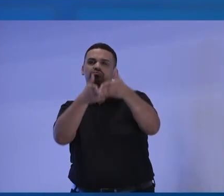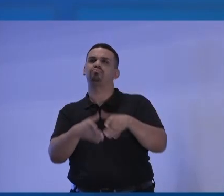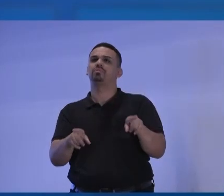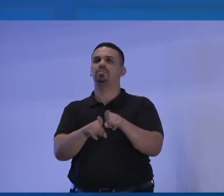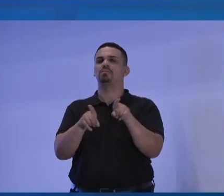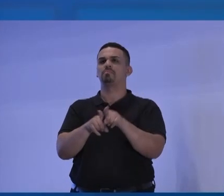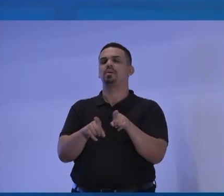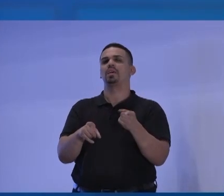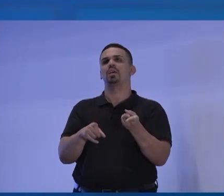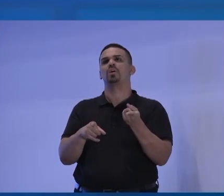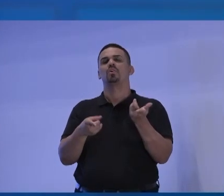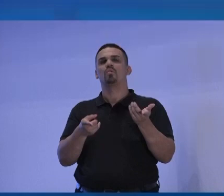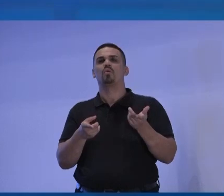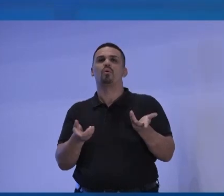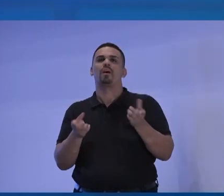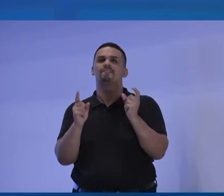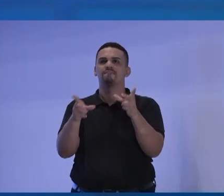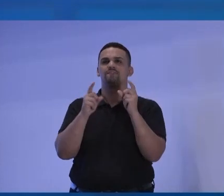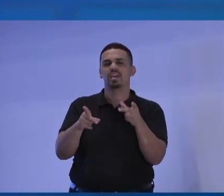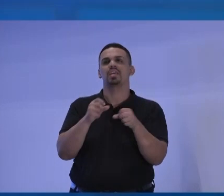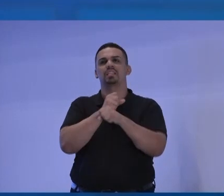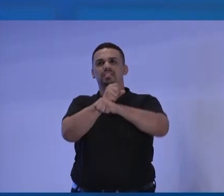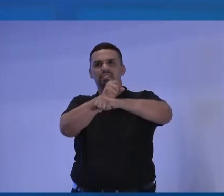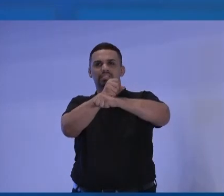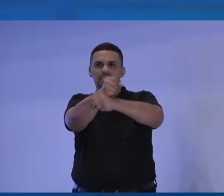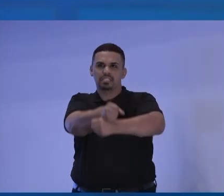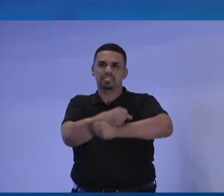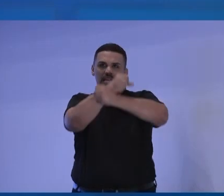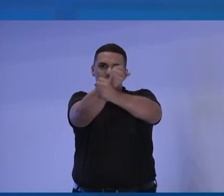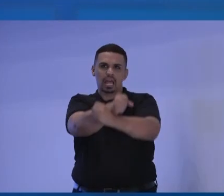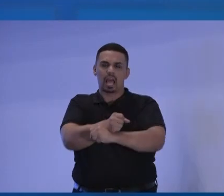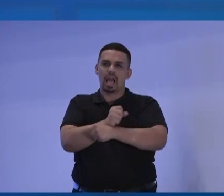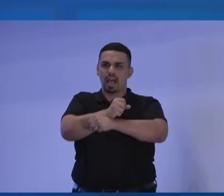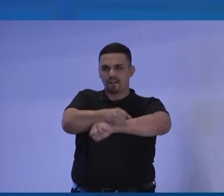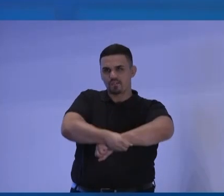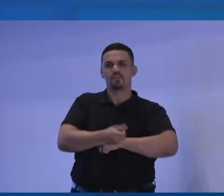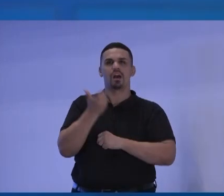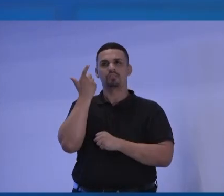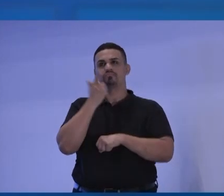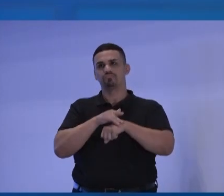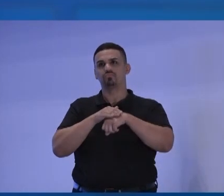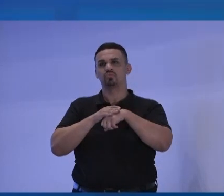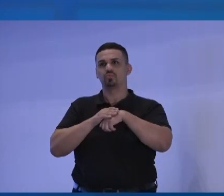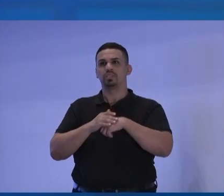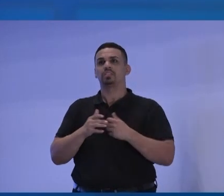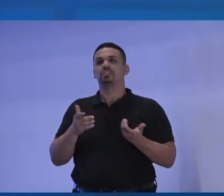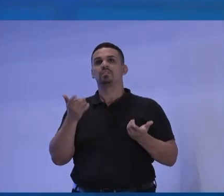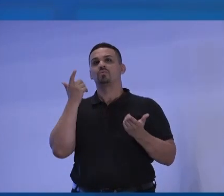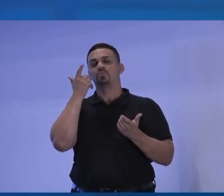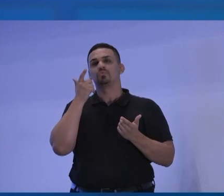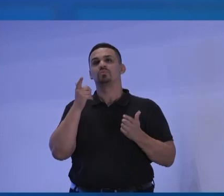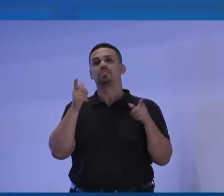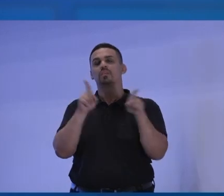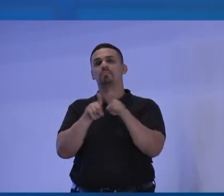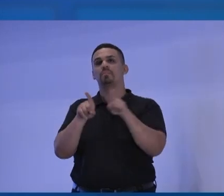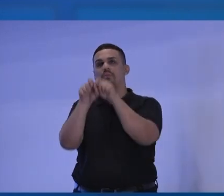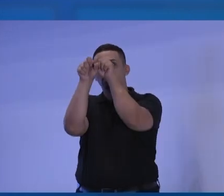a doença chegou no Novo Mundo, né? Chegou na América. Então, acometendo todo o globo.